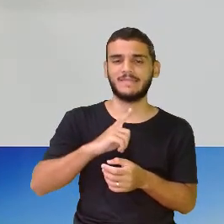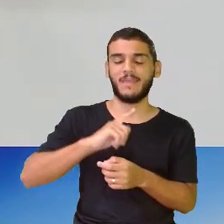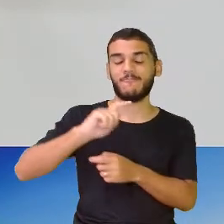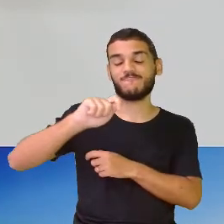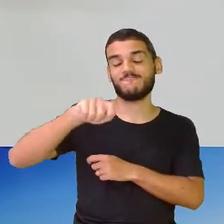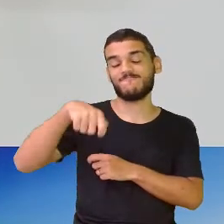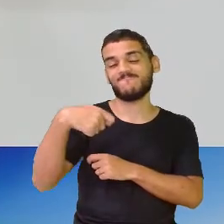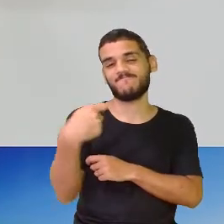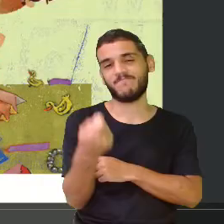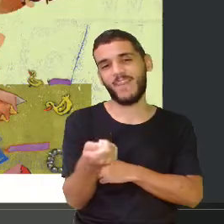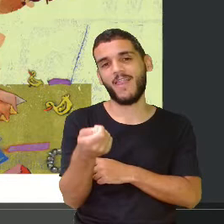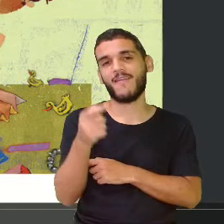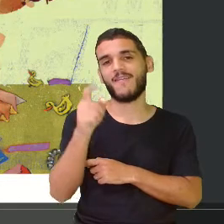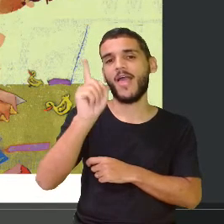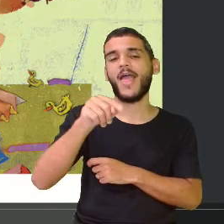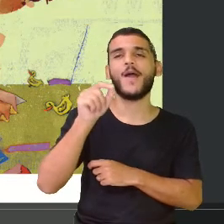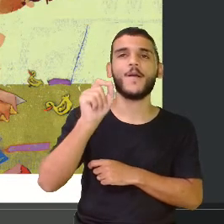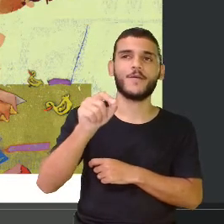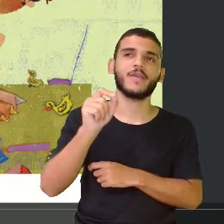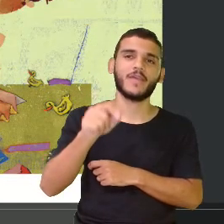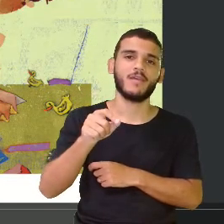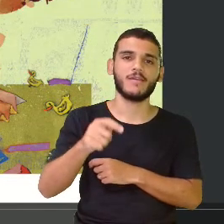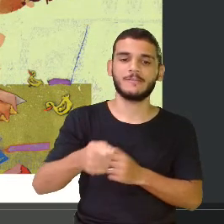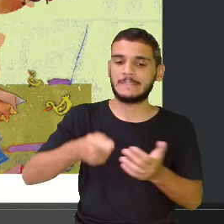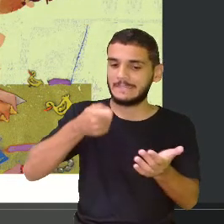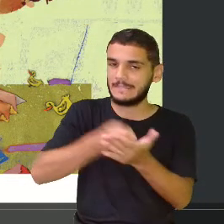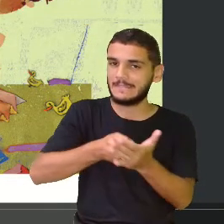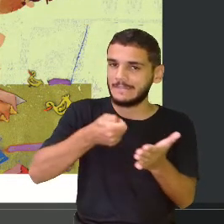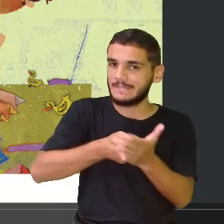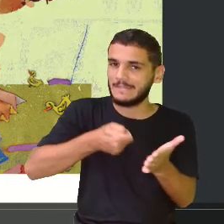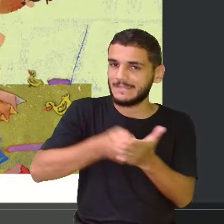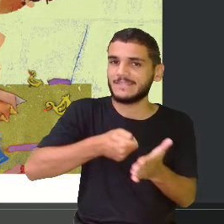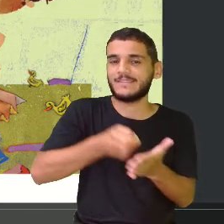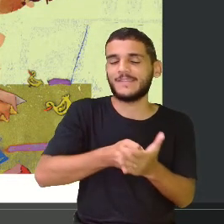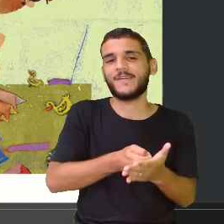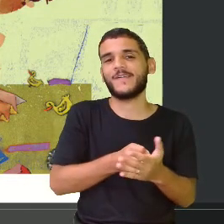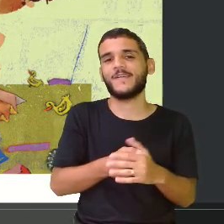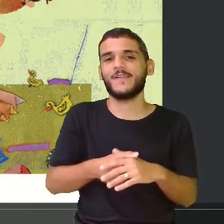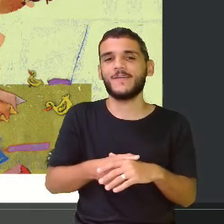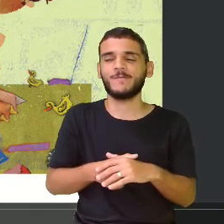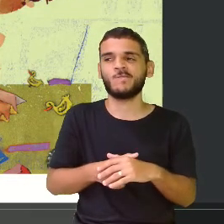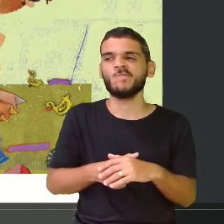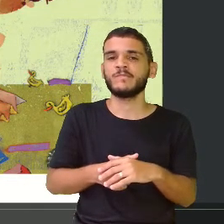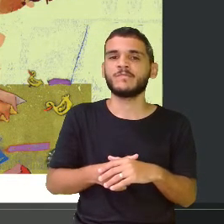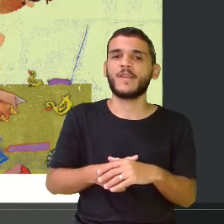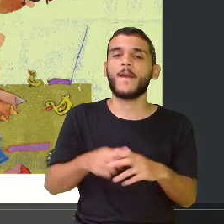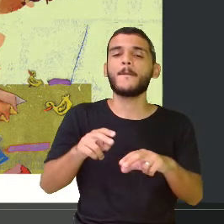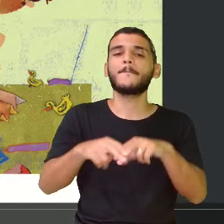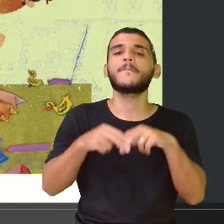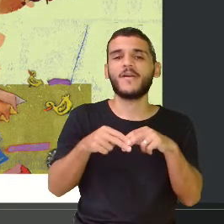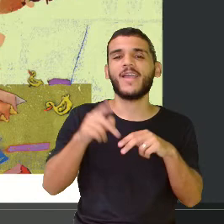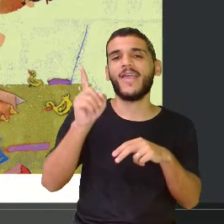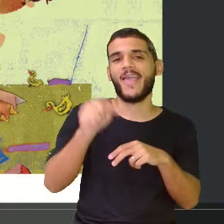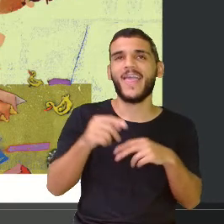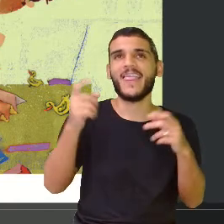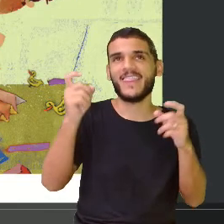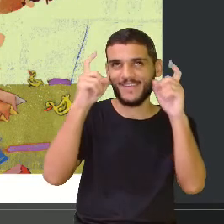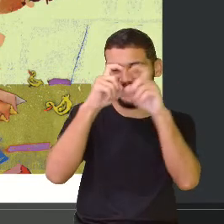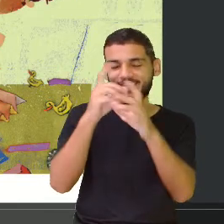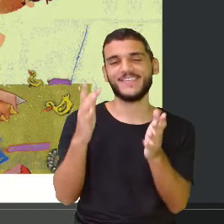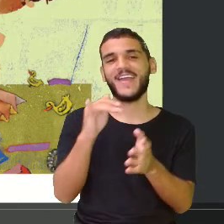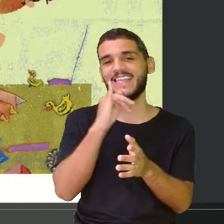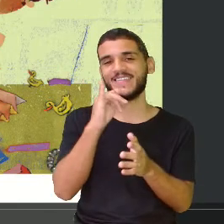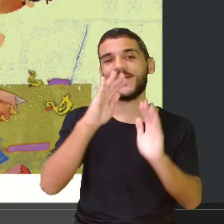que elas são assim um pouco obrigatórias, porque elas dão muito trabalho, como